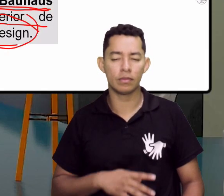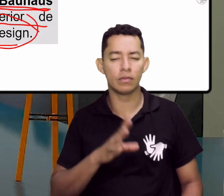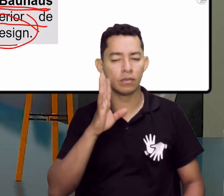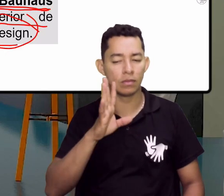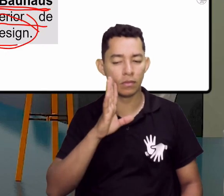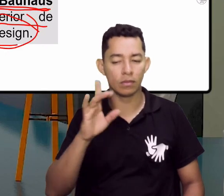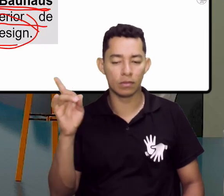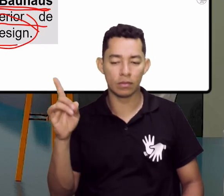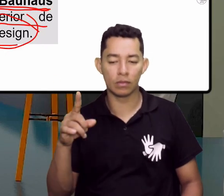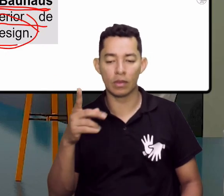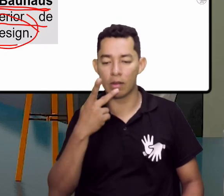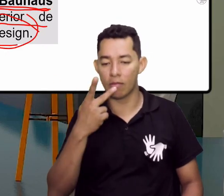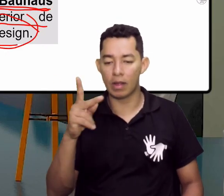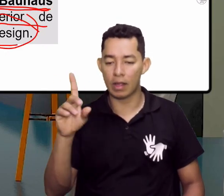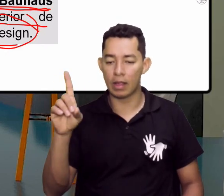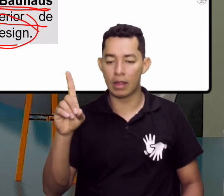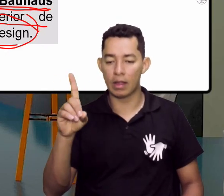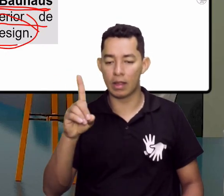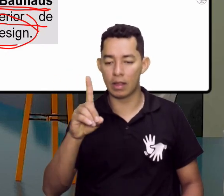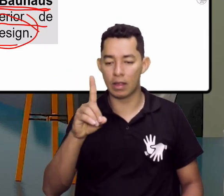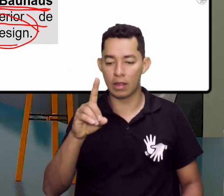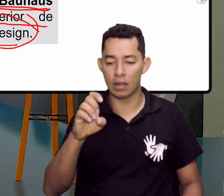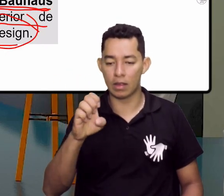sobre o design, né?